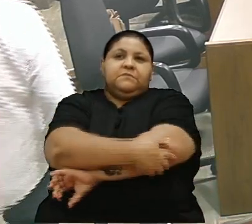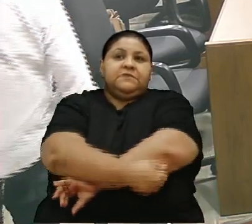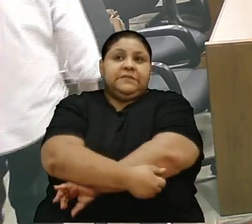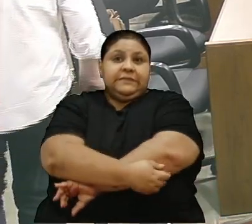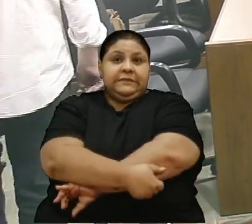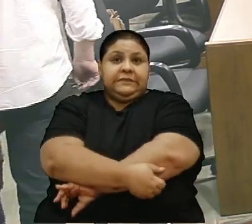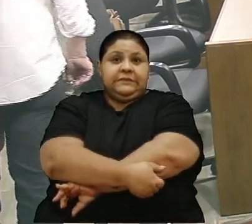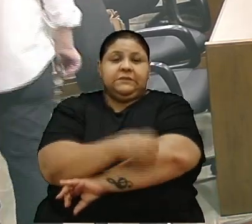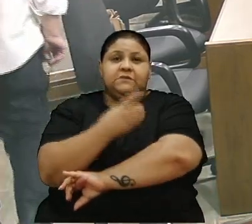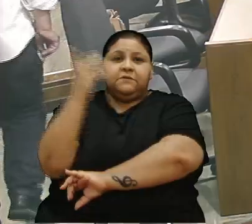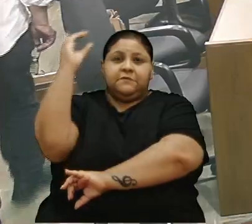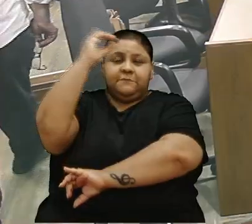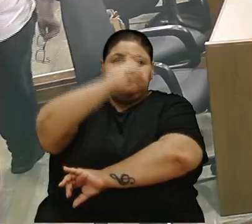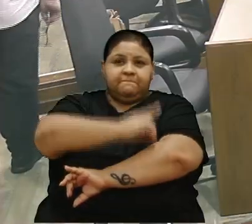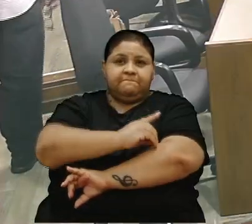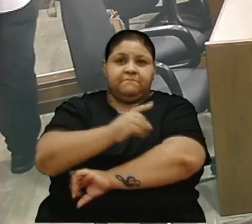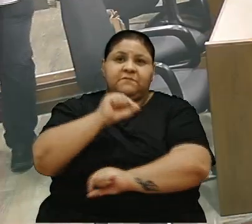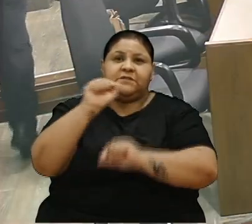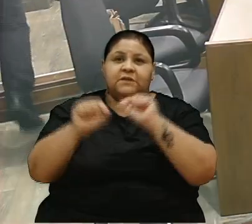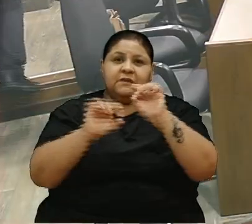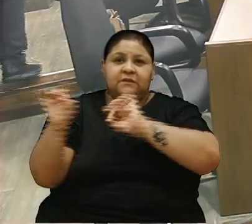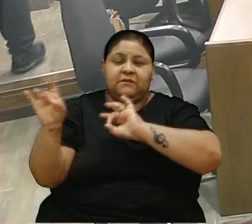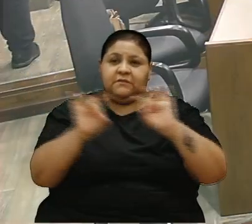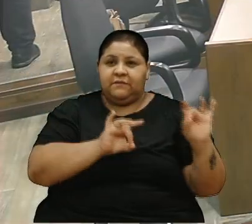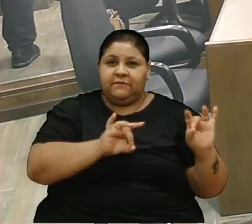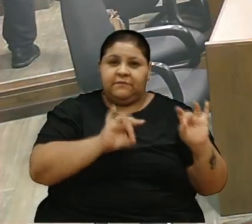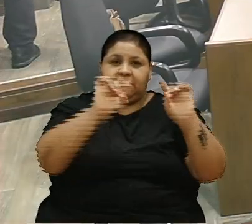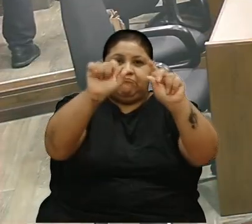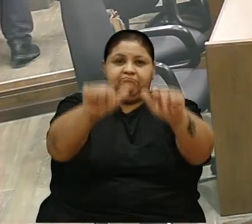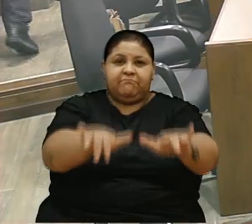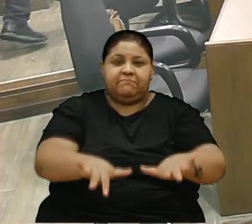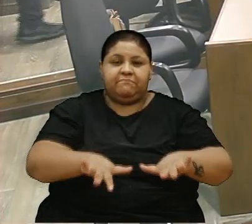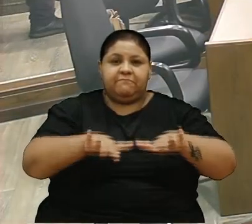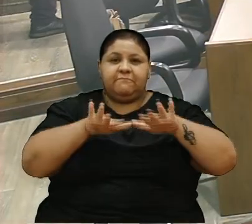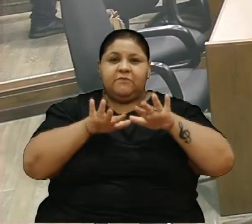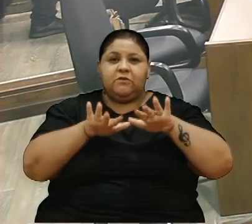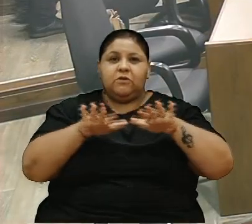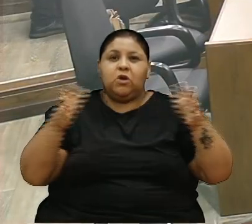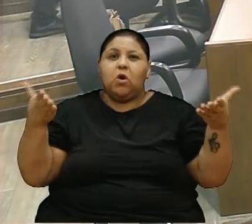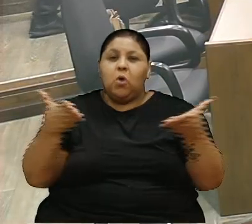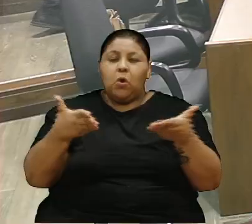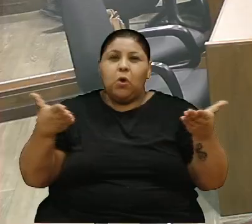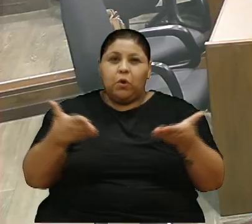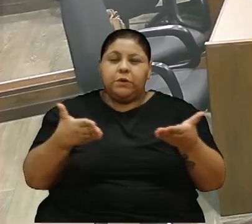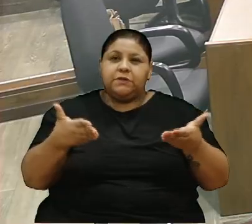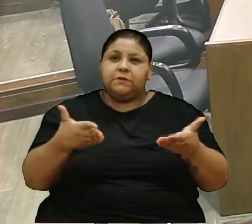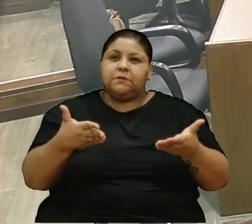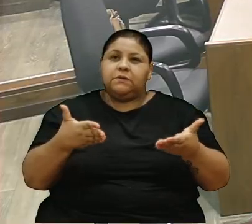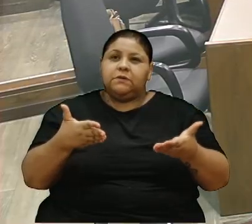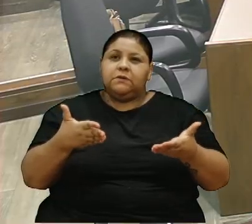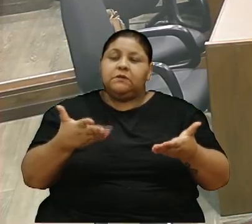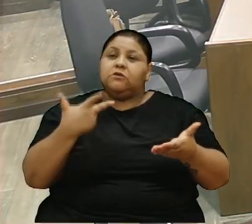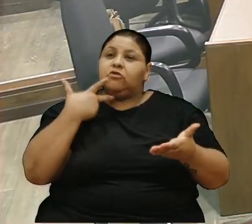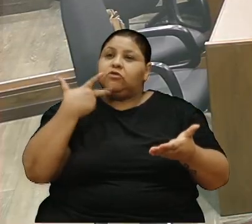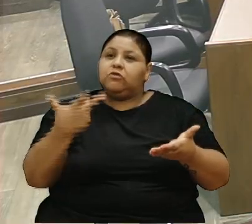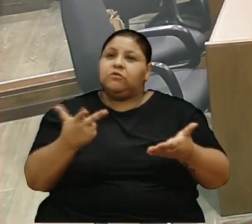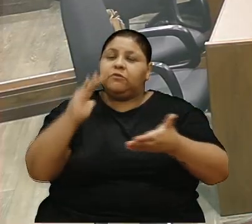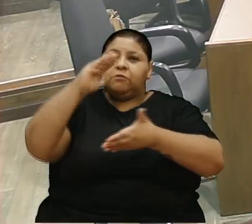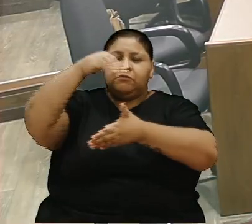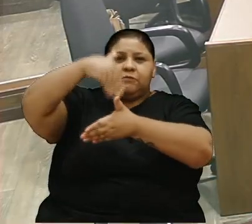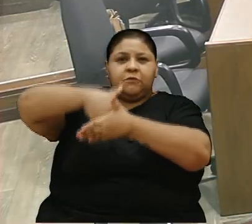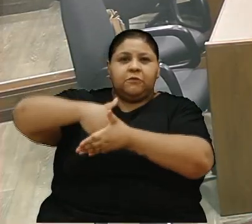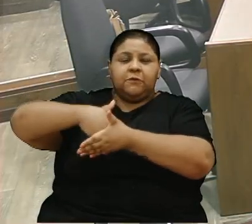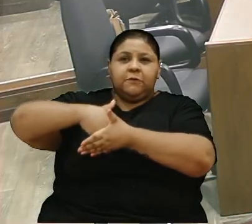Bom dia, senhor presidente, nobres colegas, a quem nos assiste aqui no plenário. Eu quero, então, declarar um voto de pesar